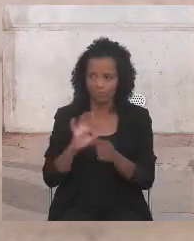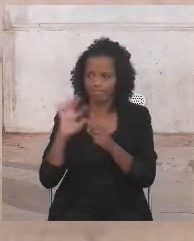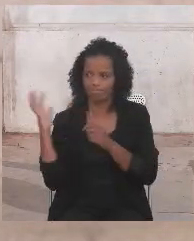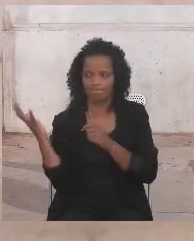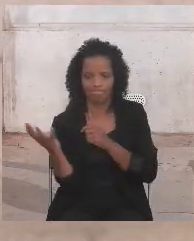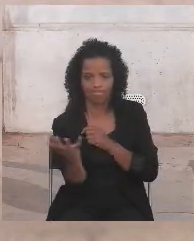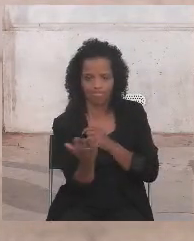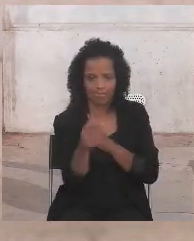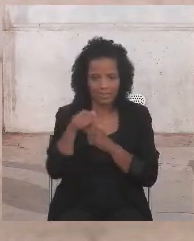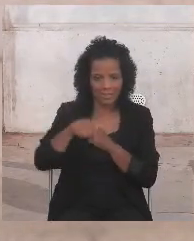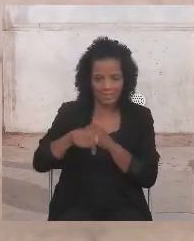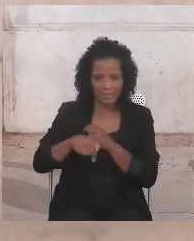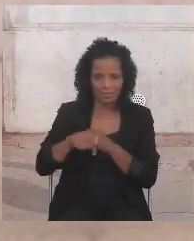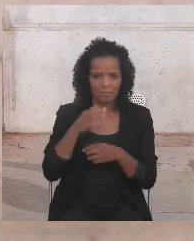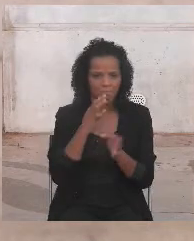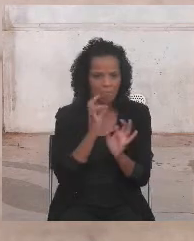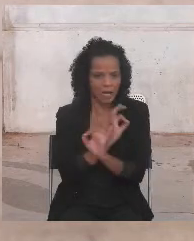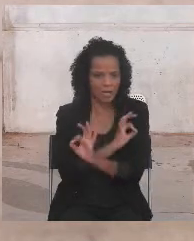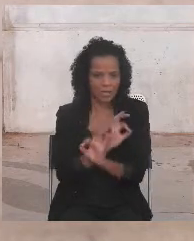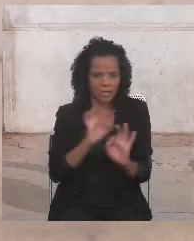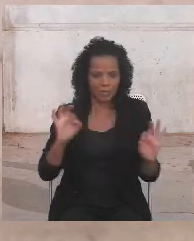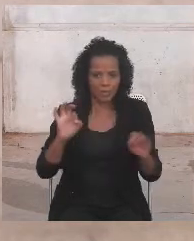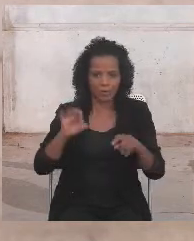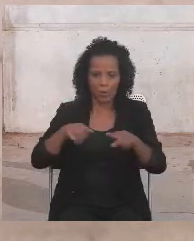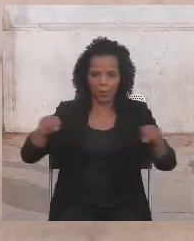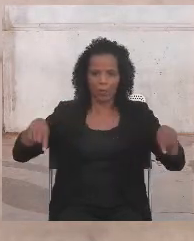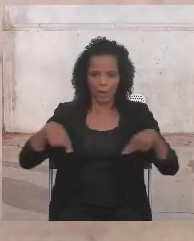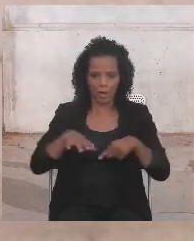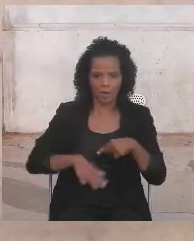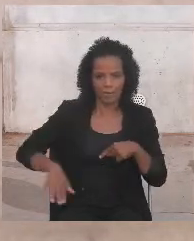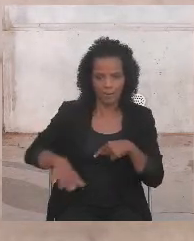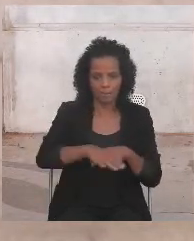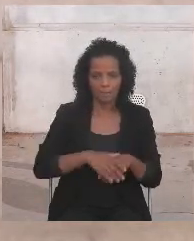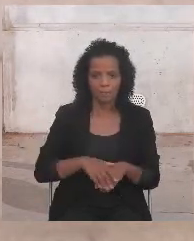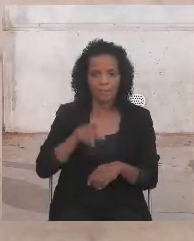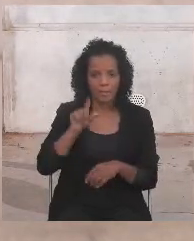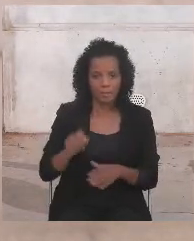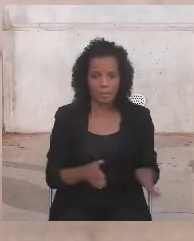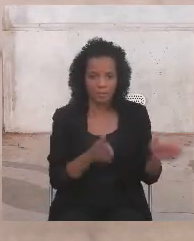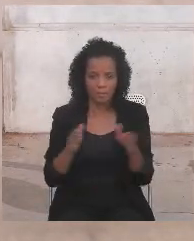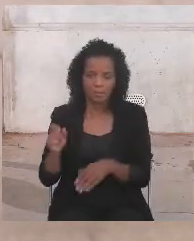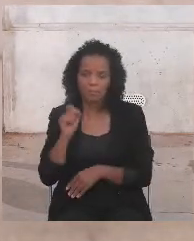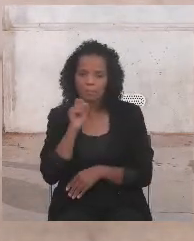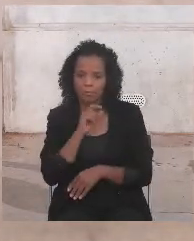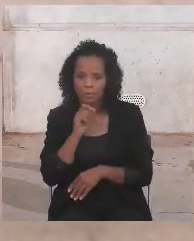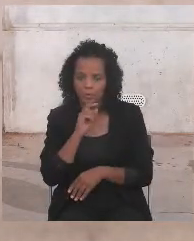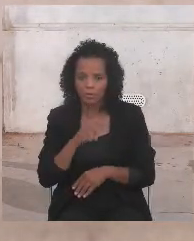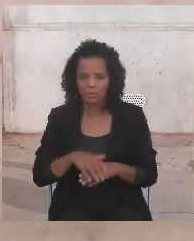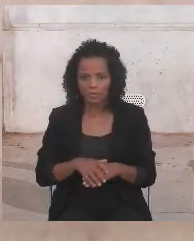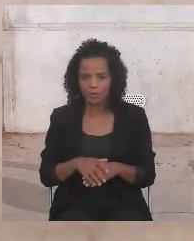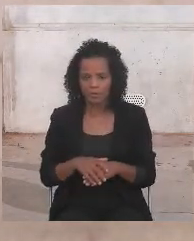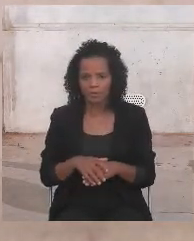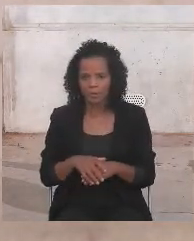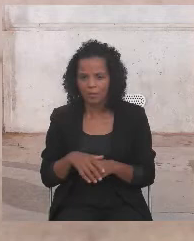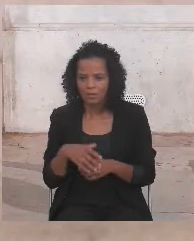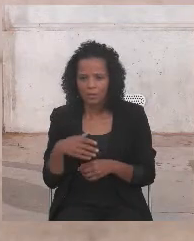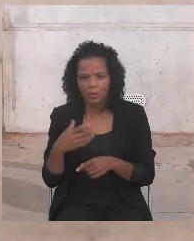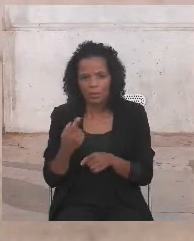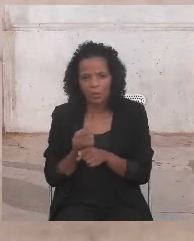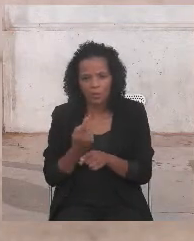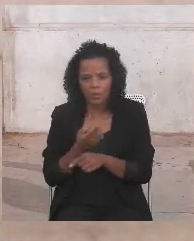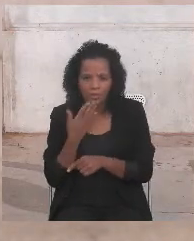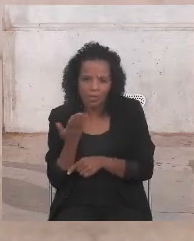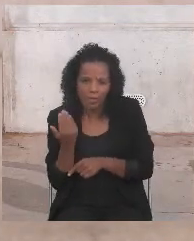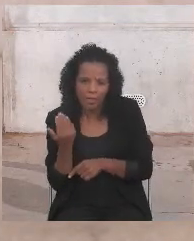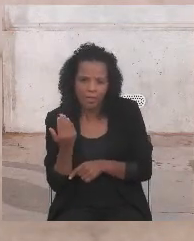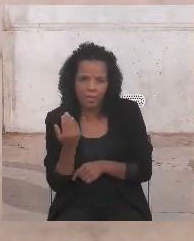rodeia neste magnífico e histórico lugar. Mas podem também ser feitos de